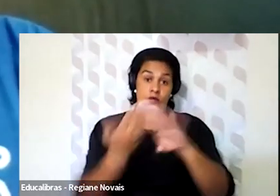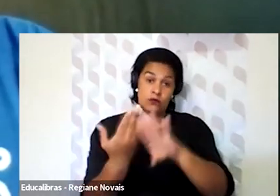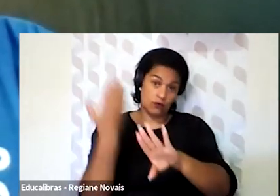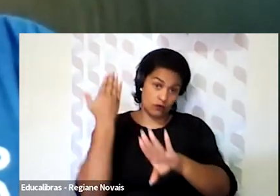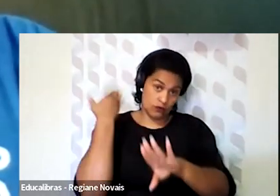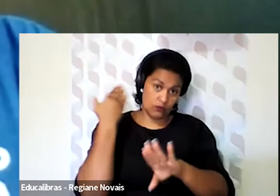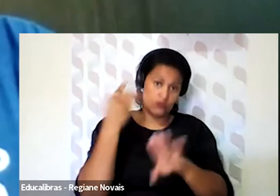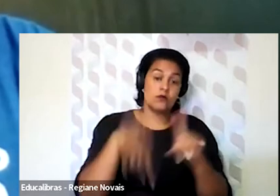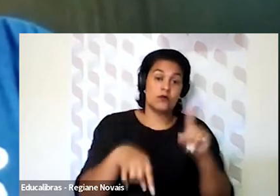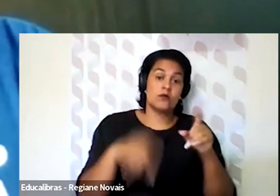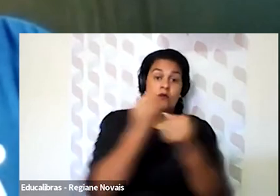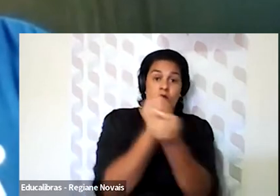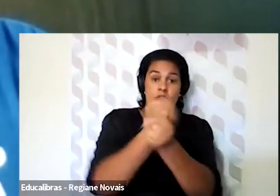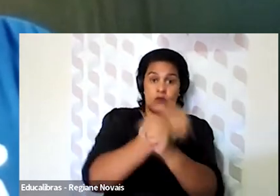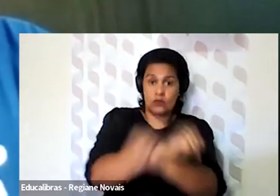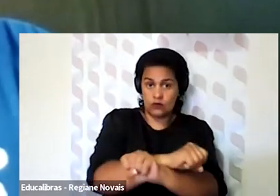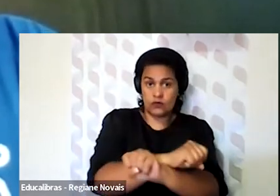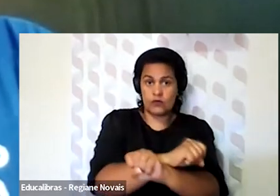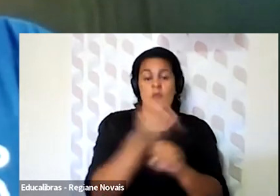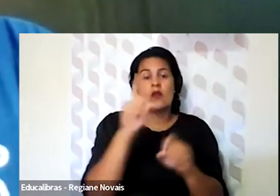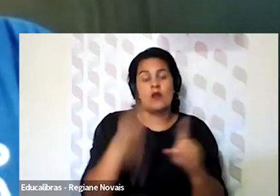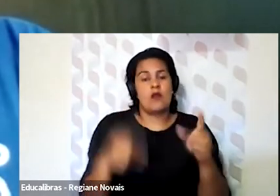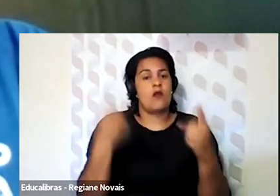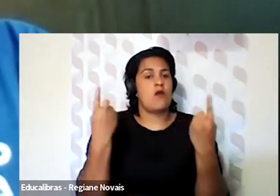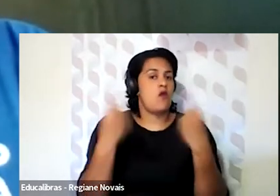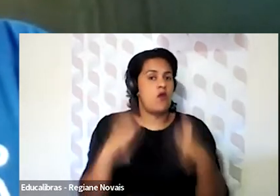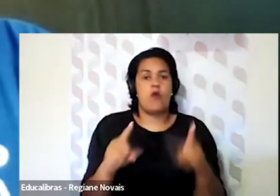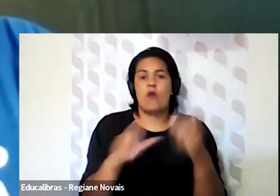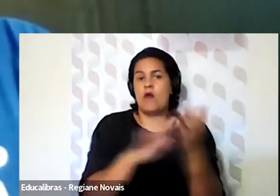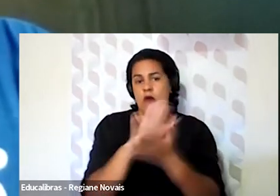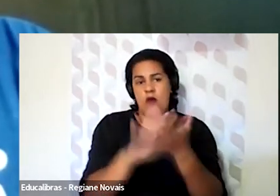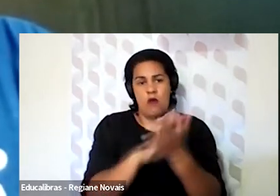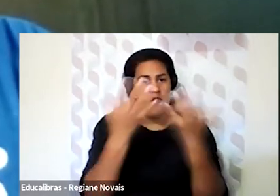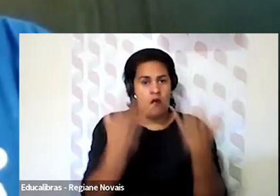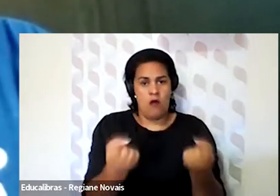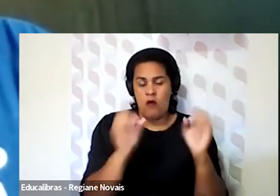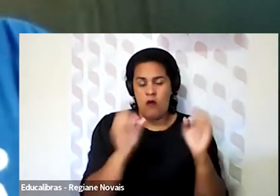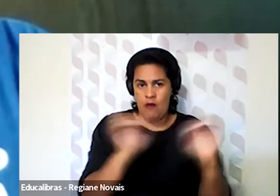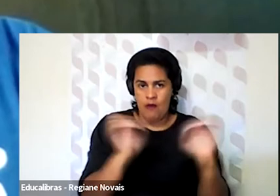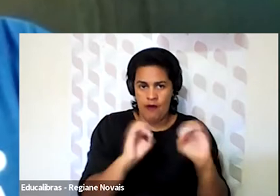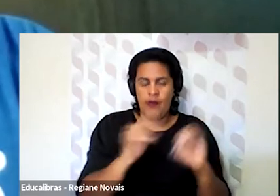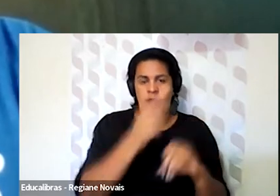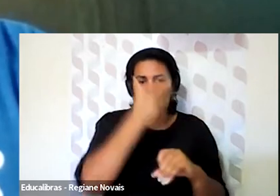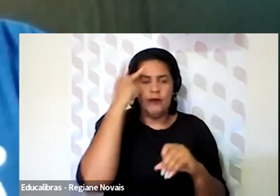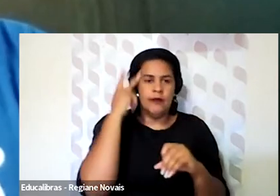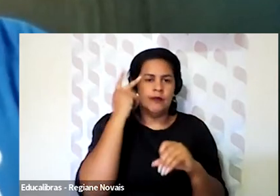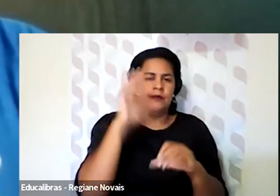iria contra isso, né? Então, os missionários da época relatavam isso, né? Em 1869, já era uma